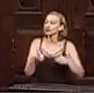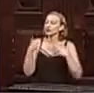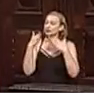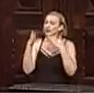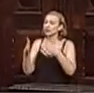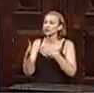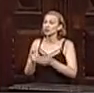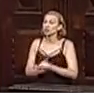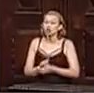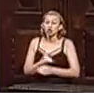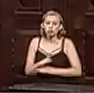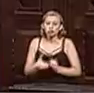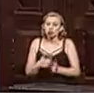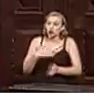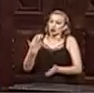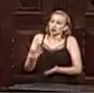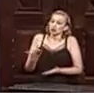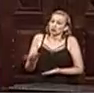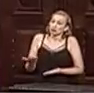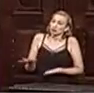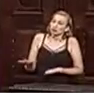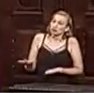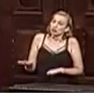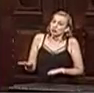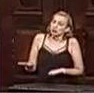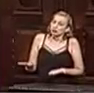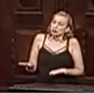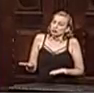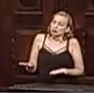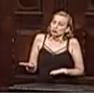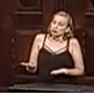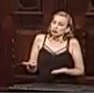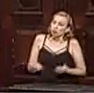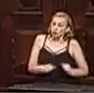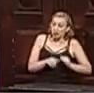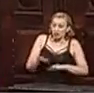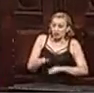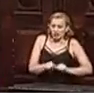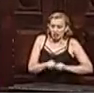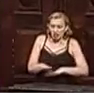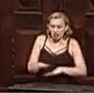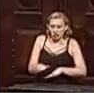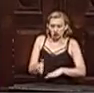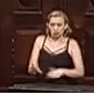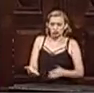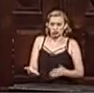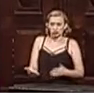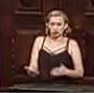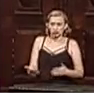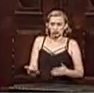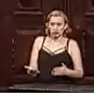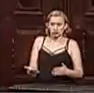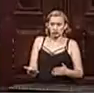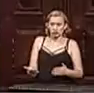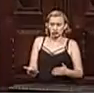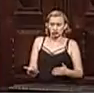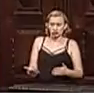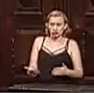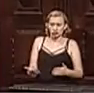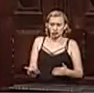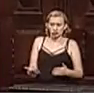espanto, estupor, que afinal de contas as Forças Armadas estariam, por assim dizer,